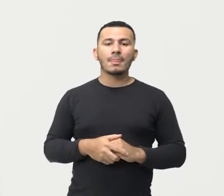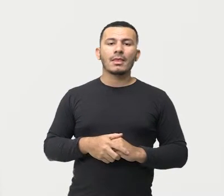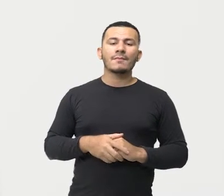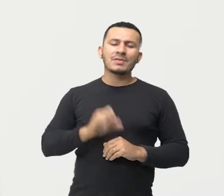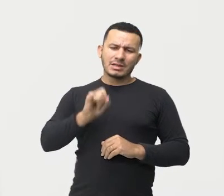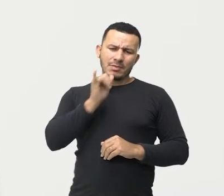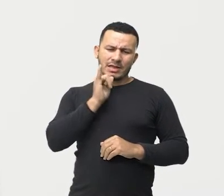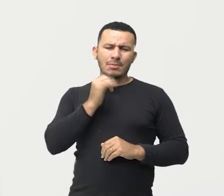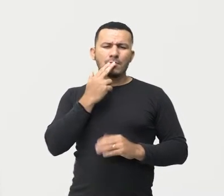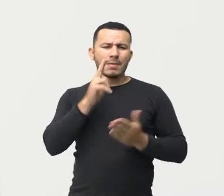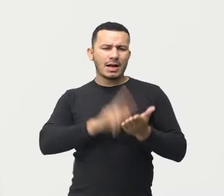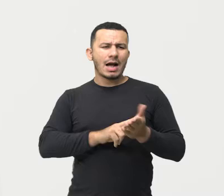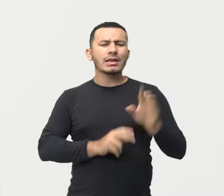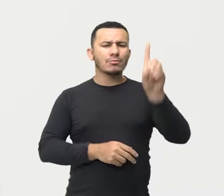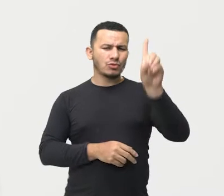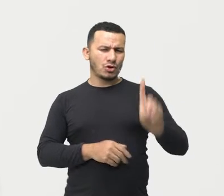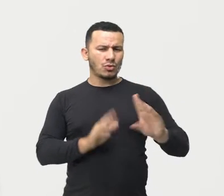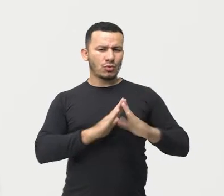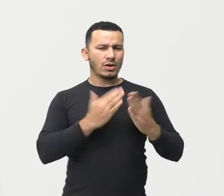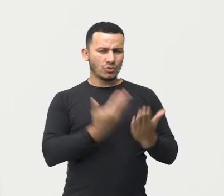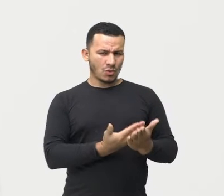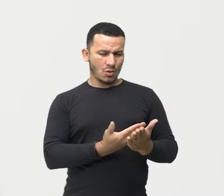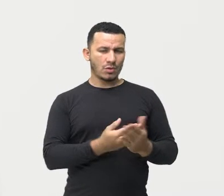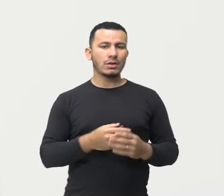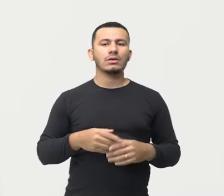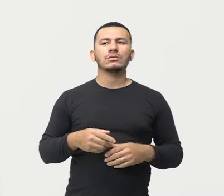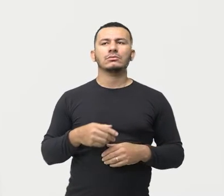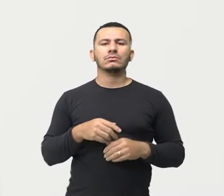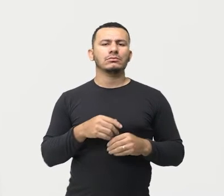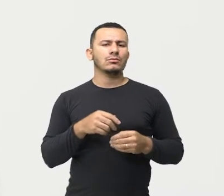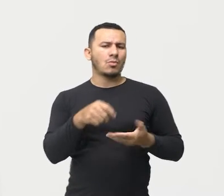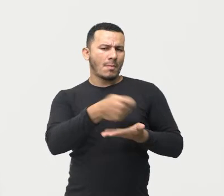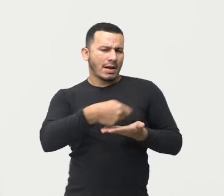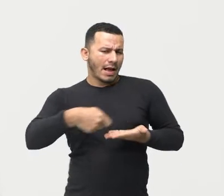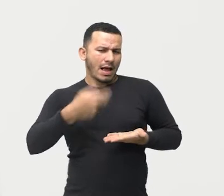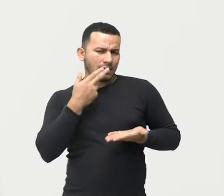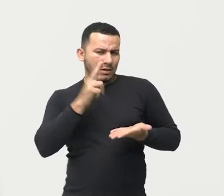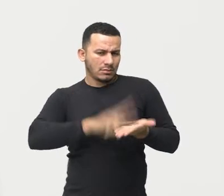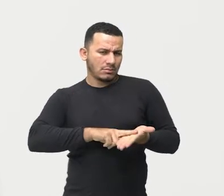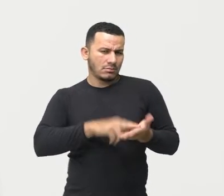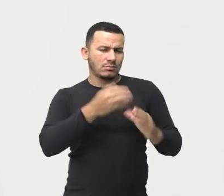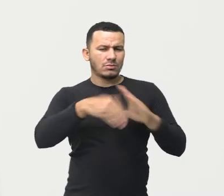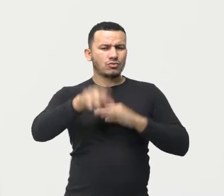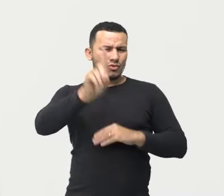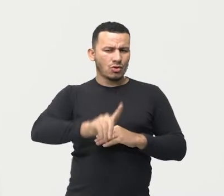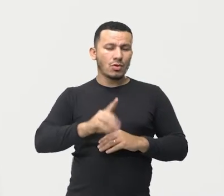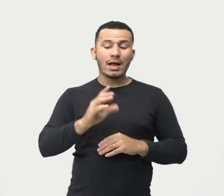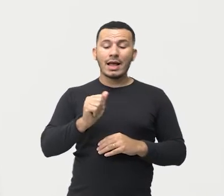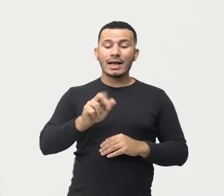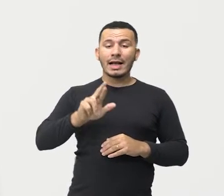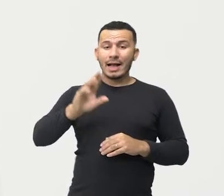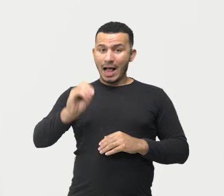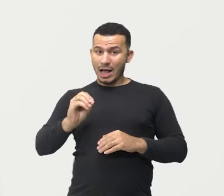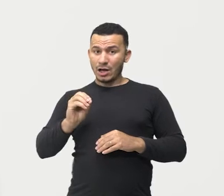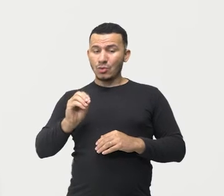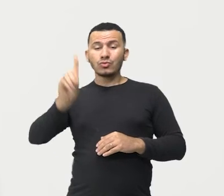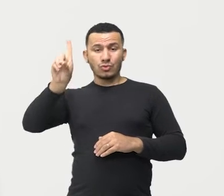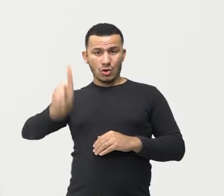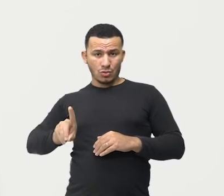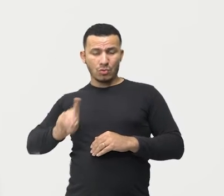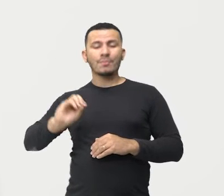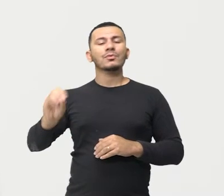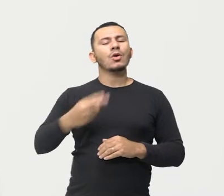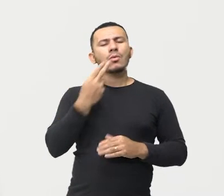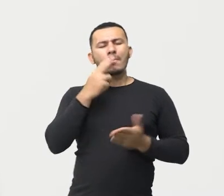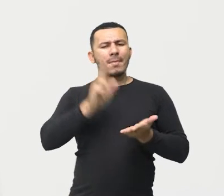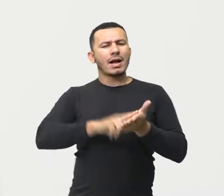caro diretor. Se você fosse conversar, escrever uma carta lá para o seu, vamos dizer, lá para o seu